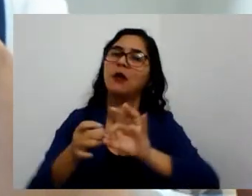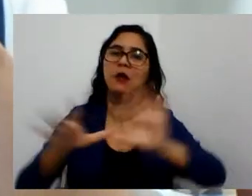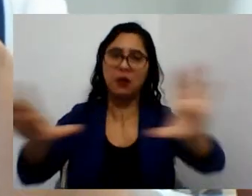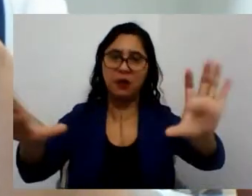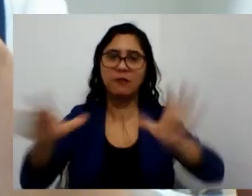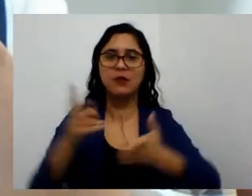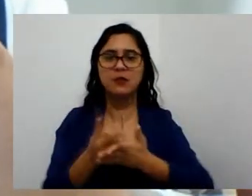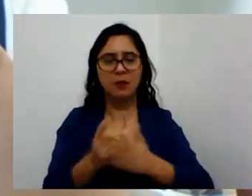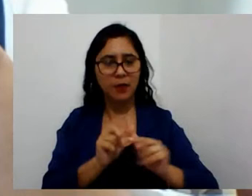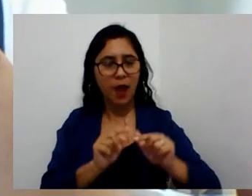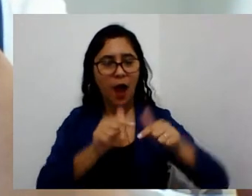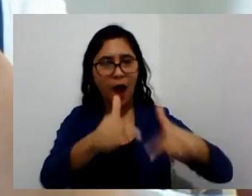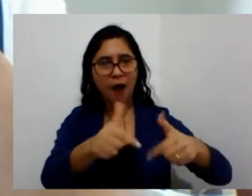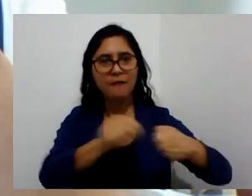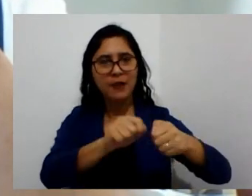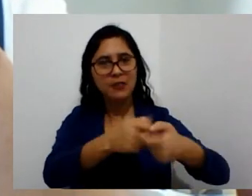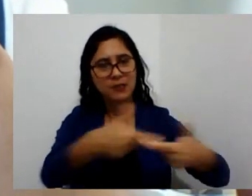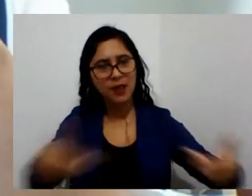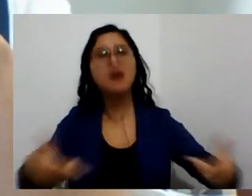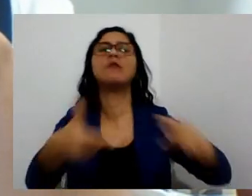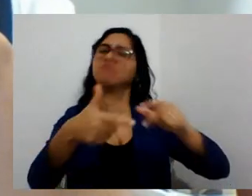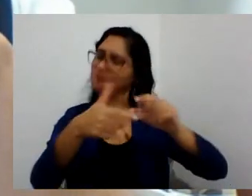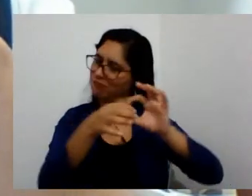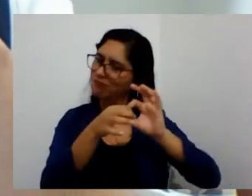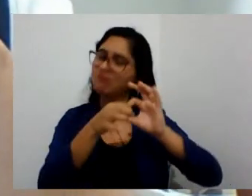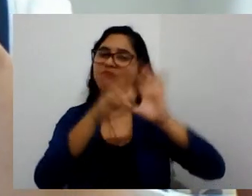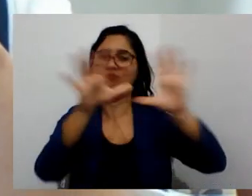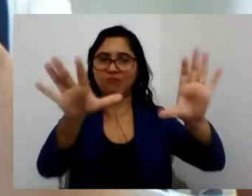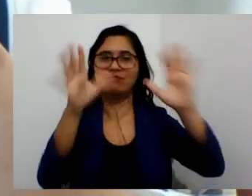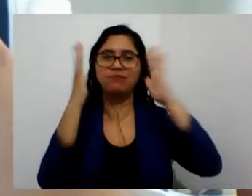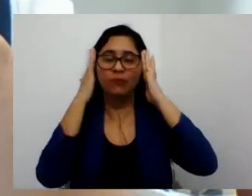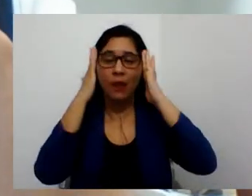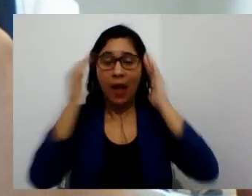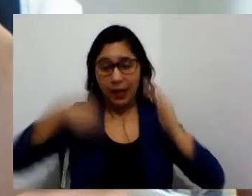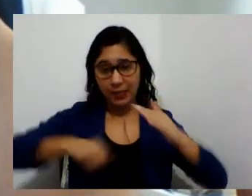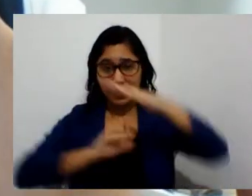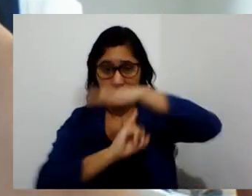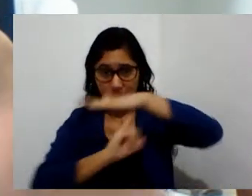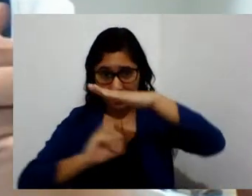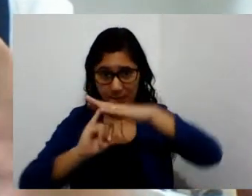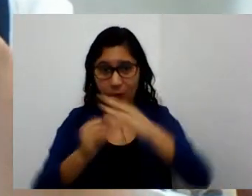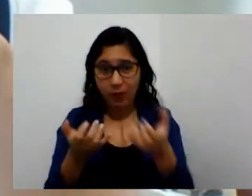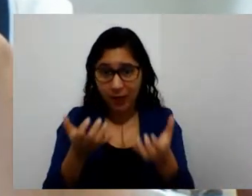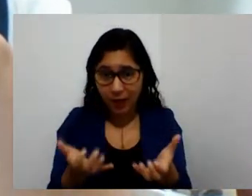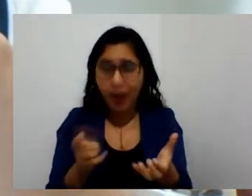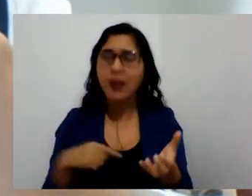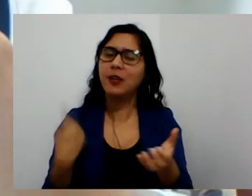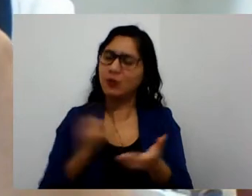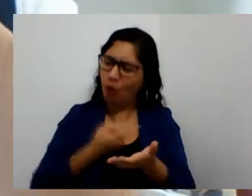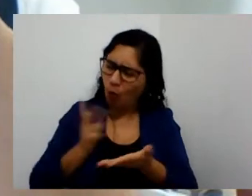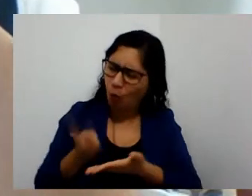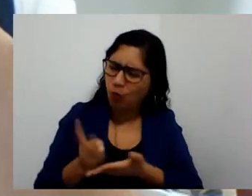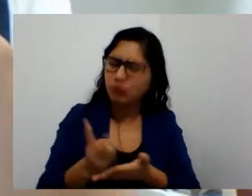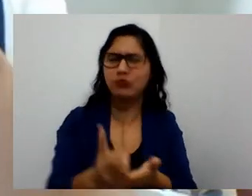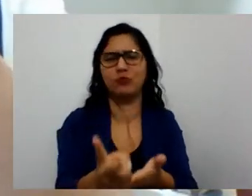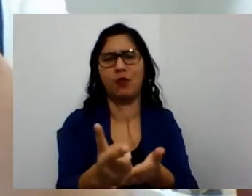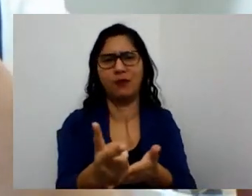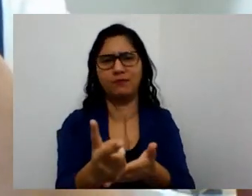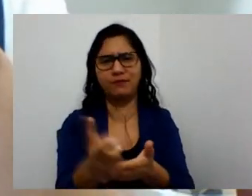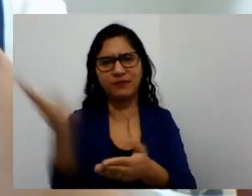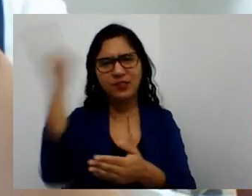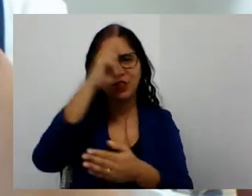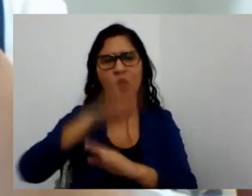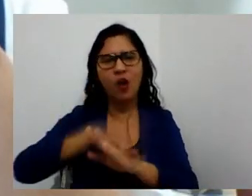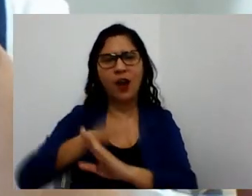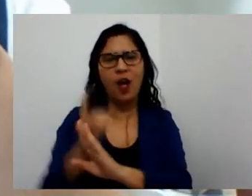para agir. Essa instituição quer que todos nós continuemos a nossa história de